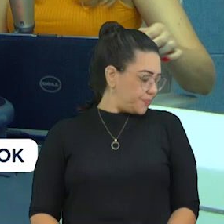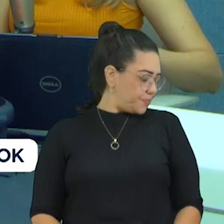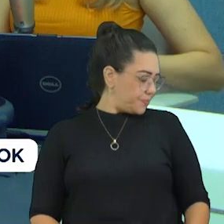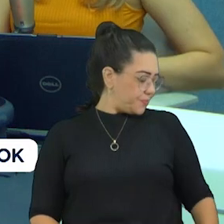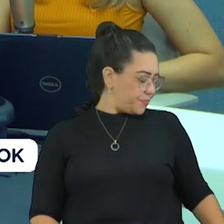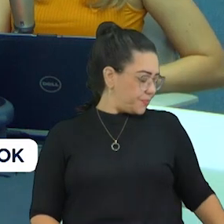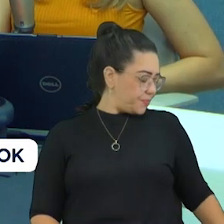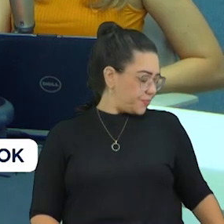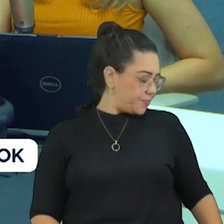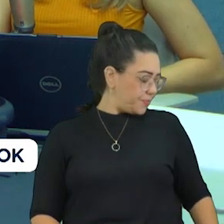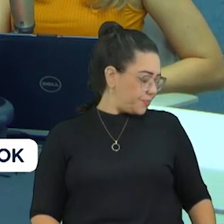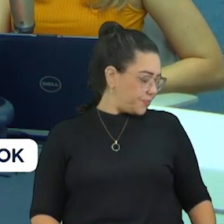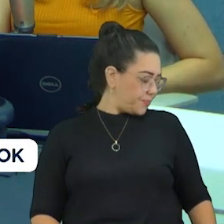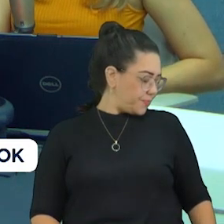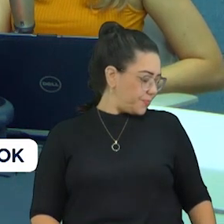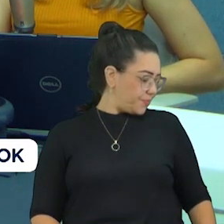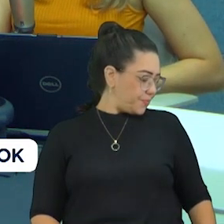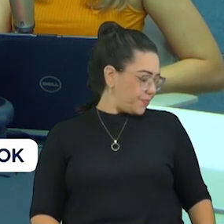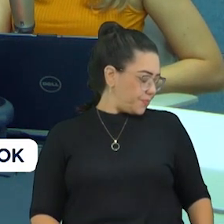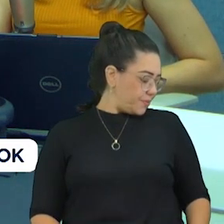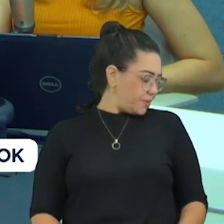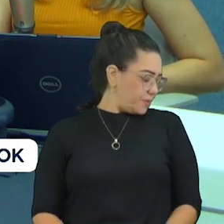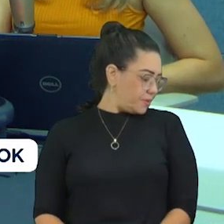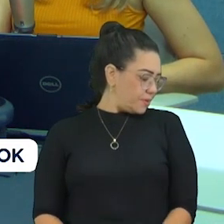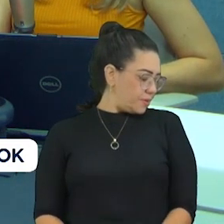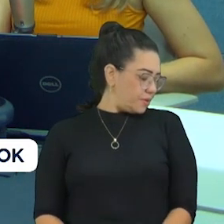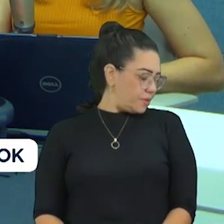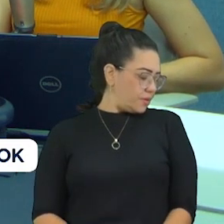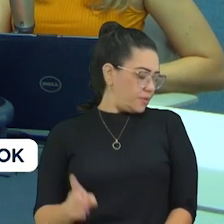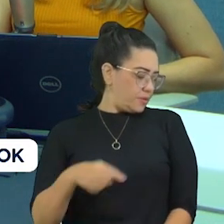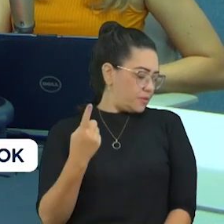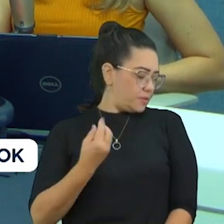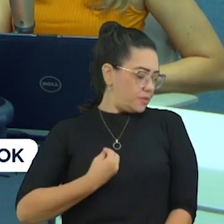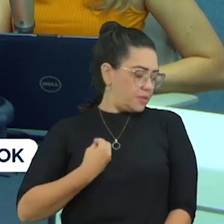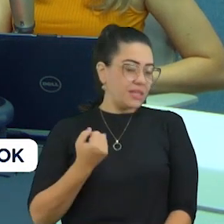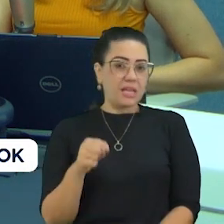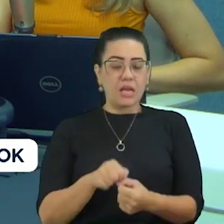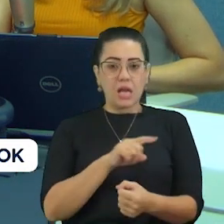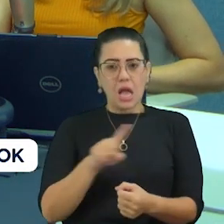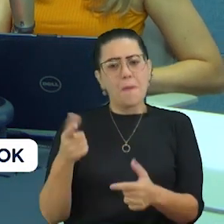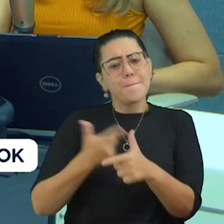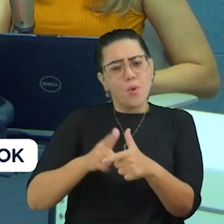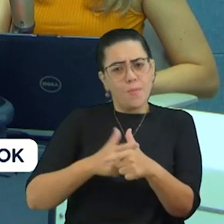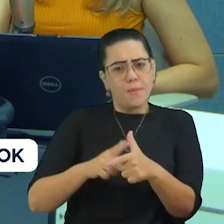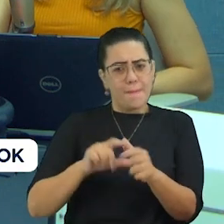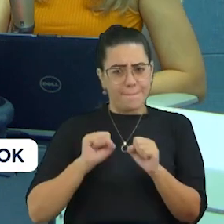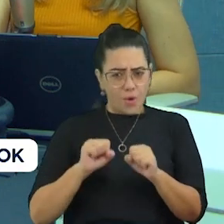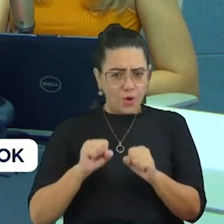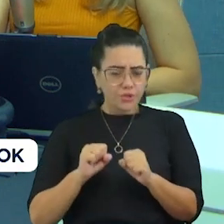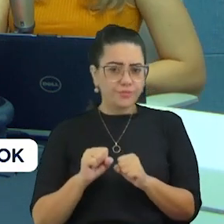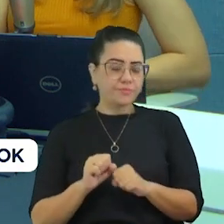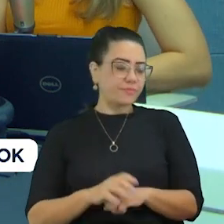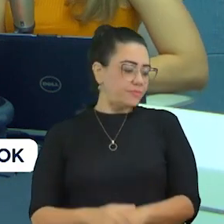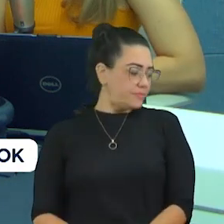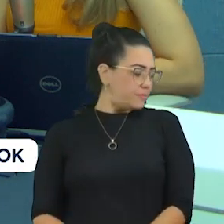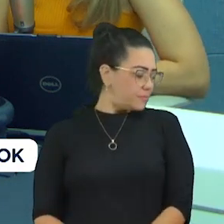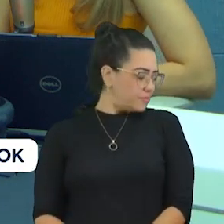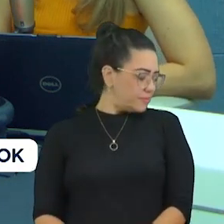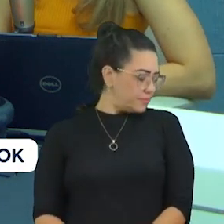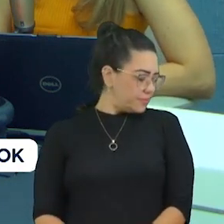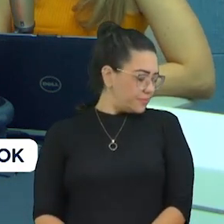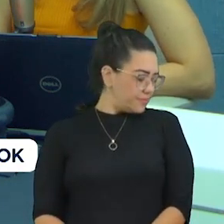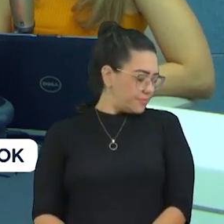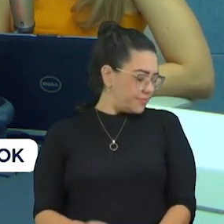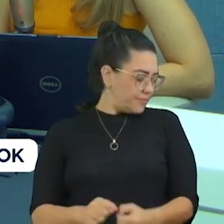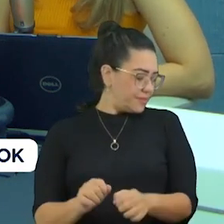dos erros, né? E consumir inadequadamente medicamentos pode causar que tipo de problema? Olha, a primeira coisa, por exemplo, é